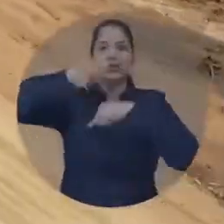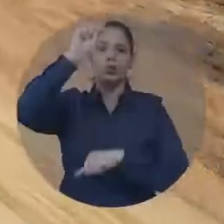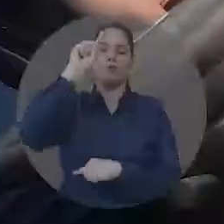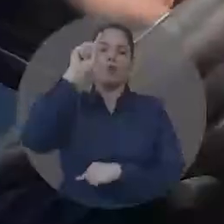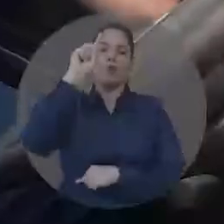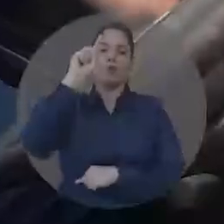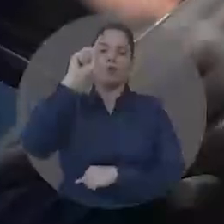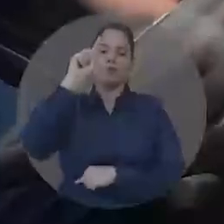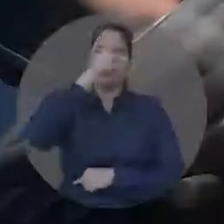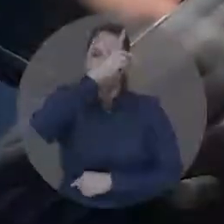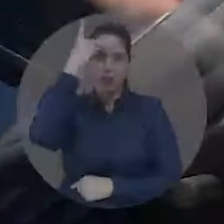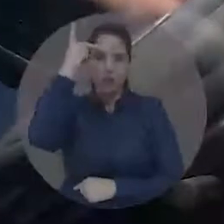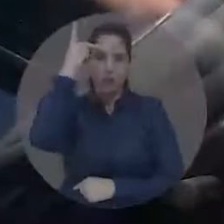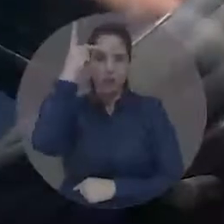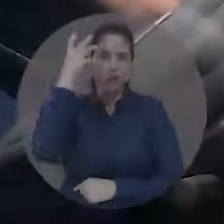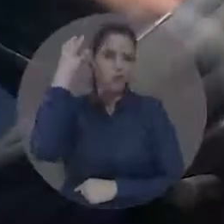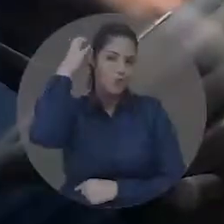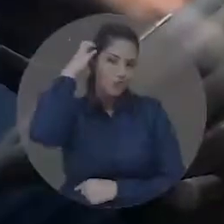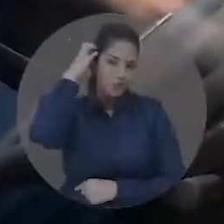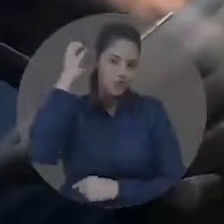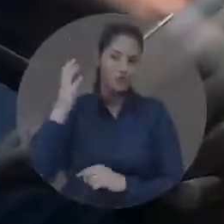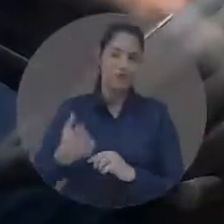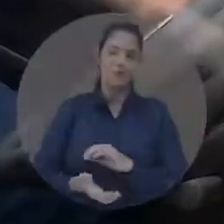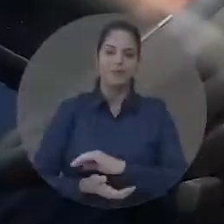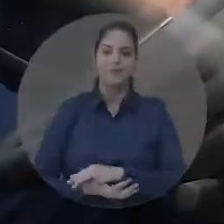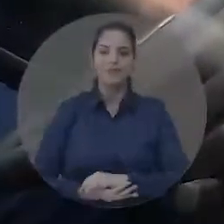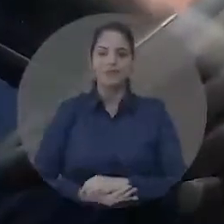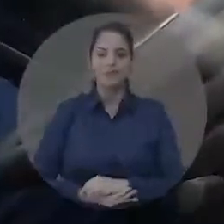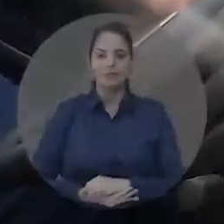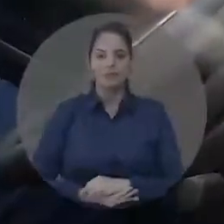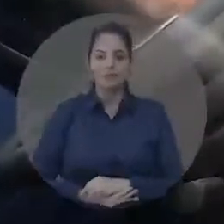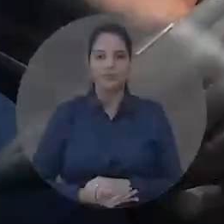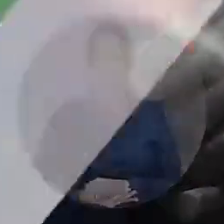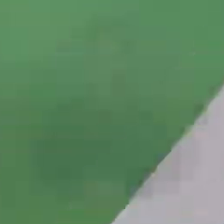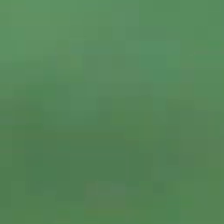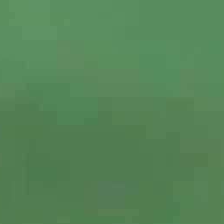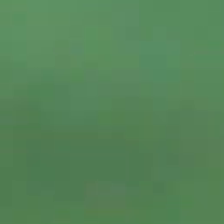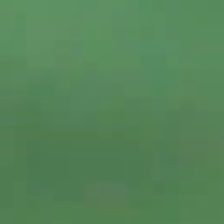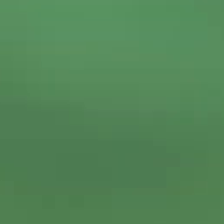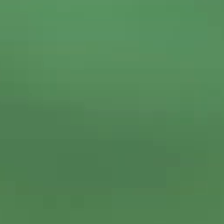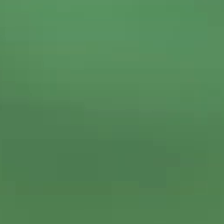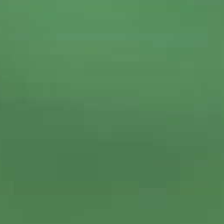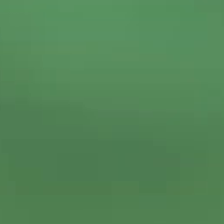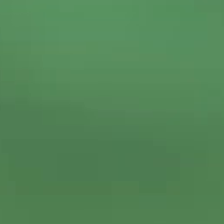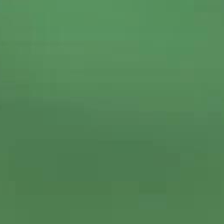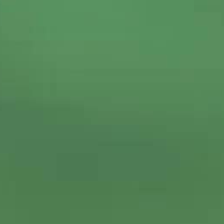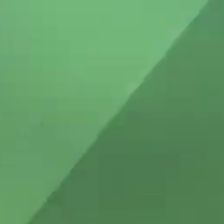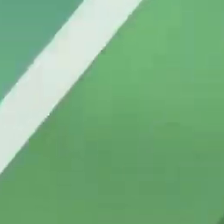É a demonstração maior do poder de superação do povo cuiabano.